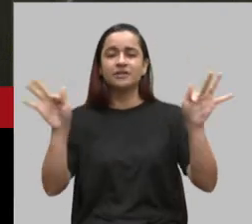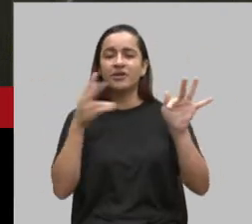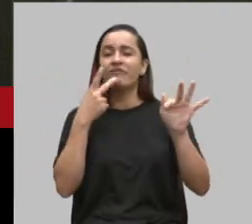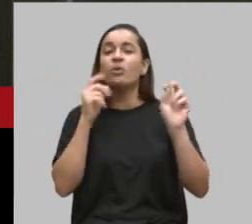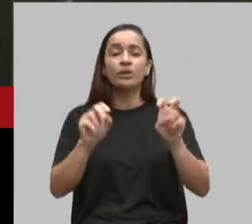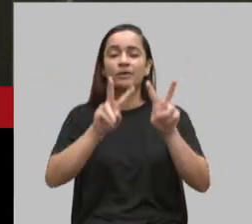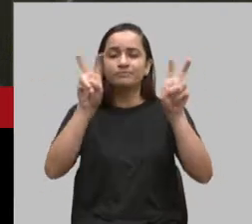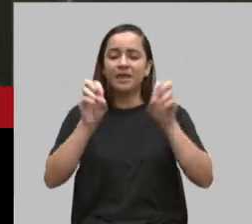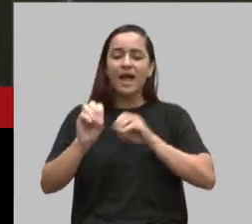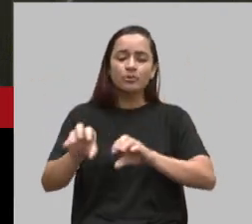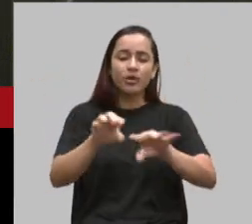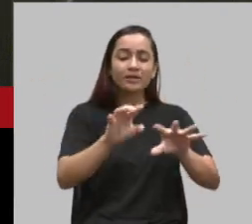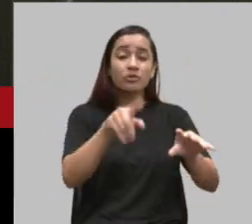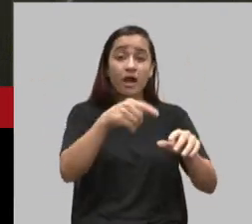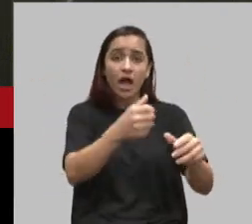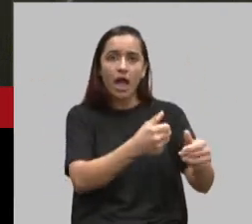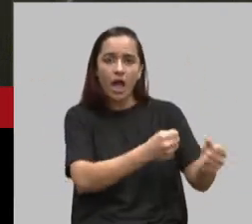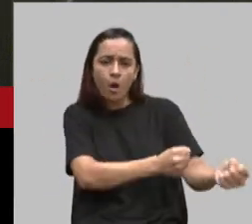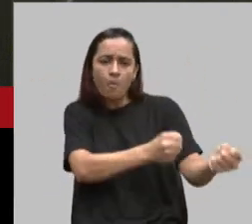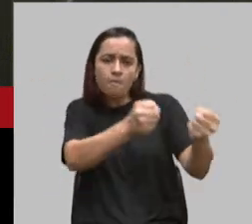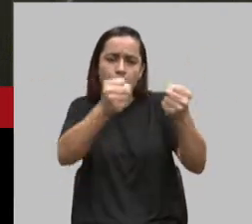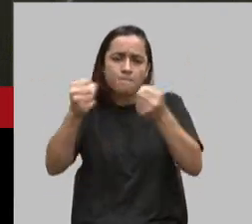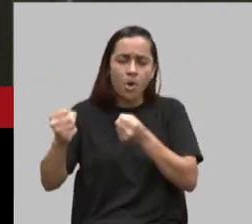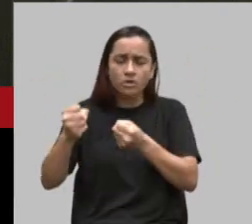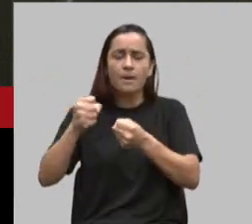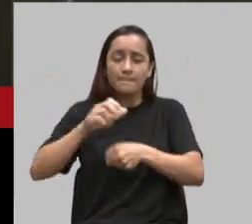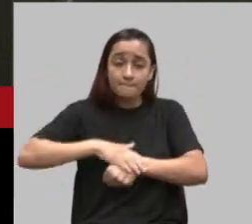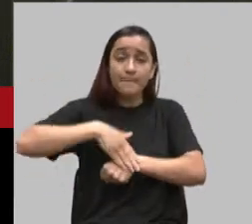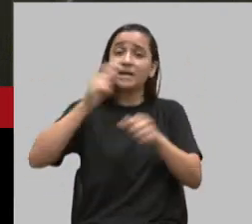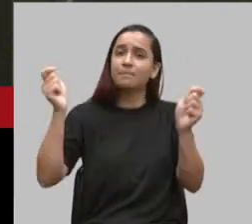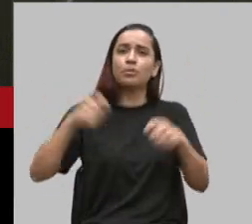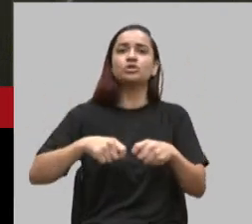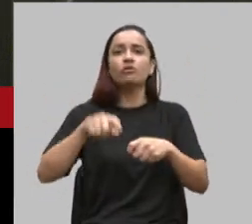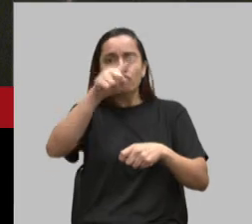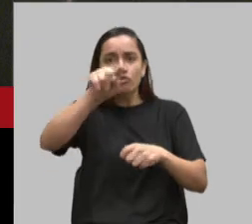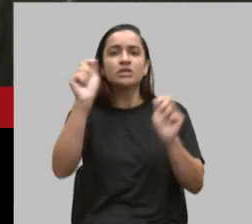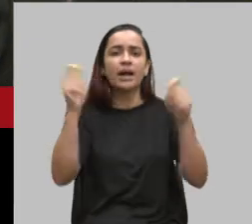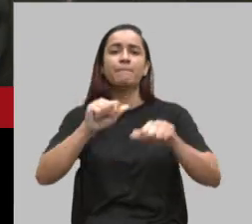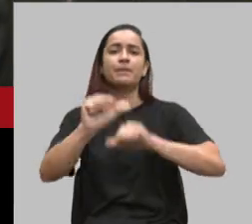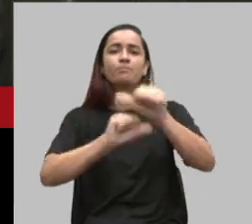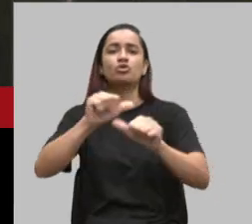a arma mais poderosa que você pode usar para mudar o